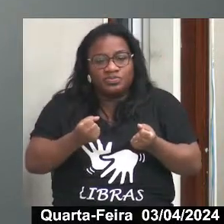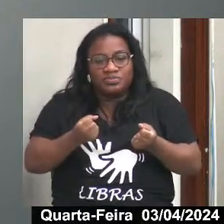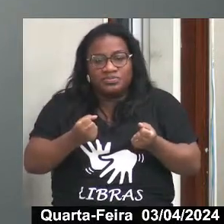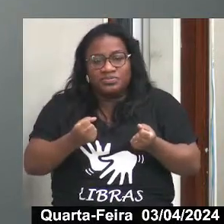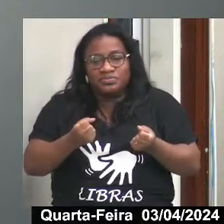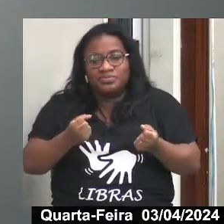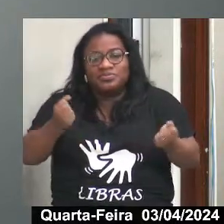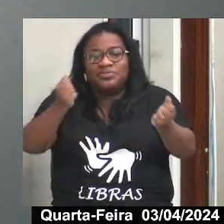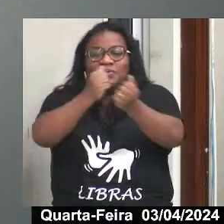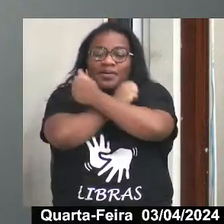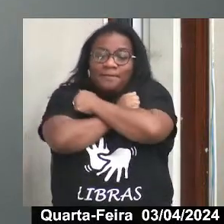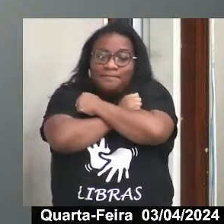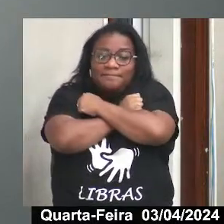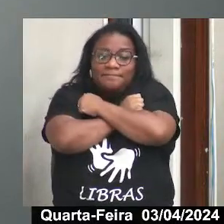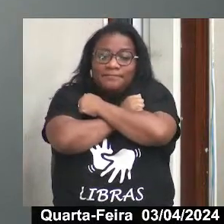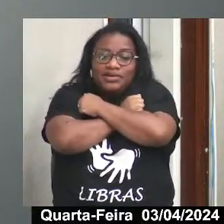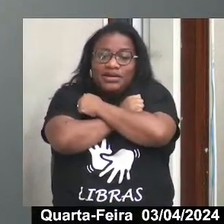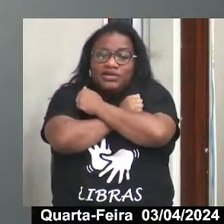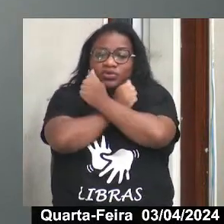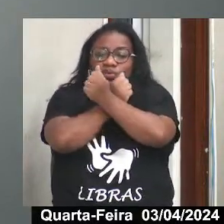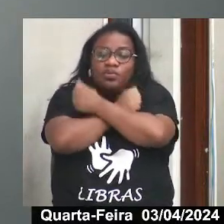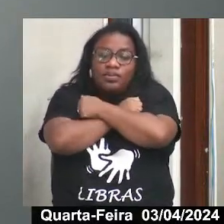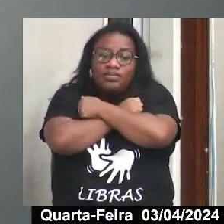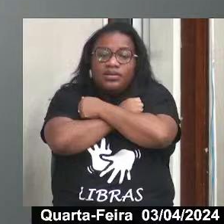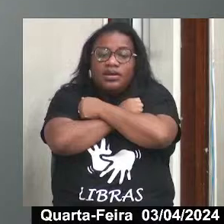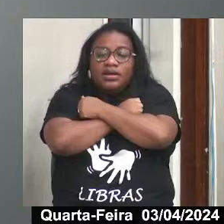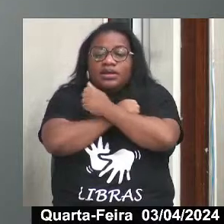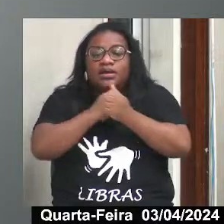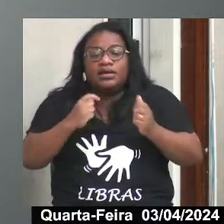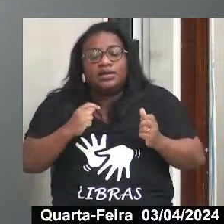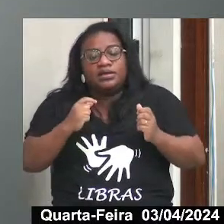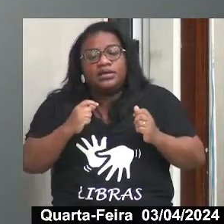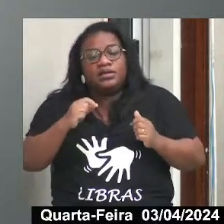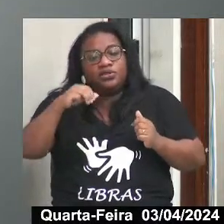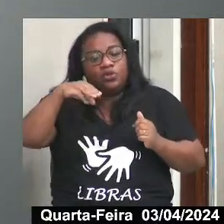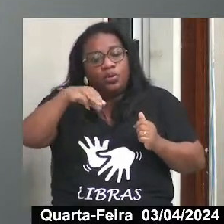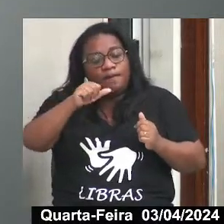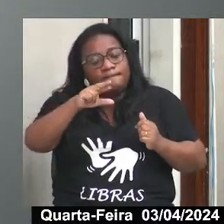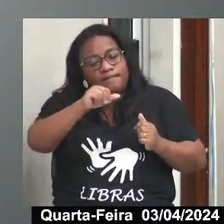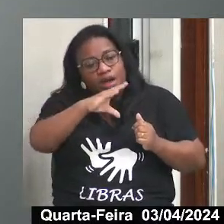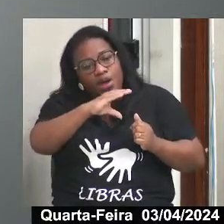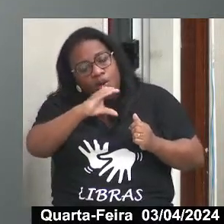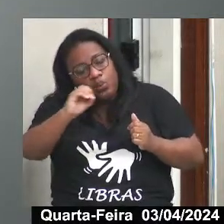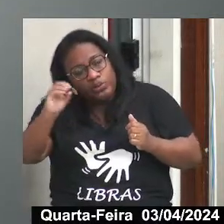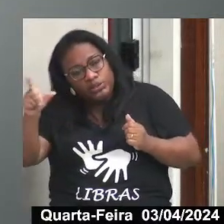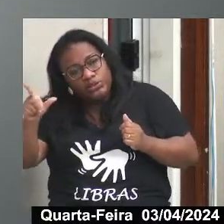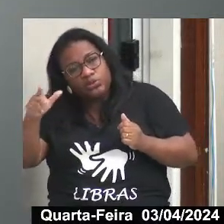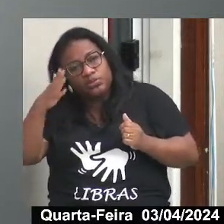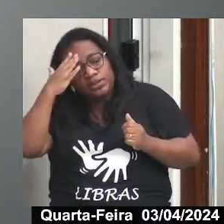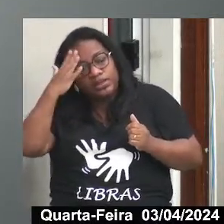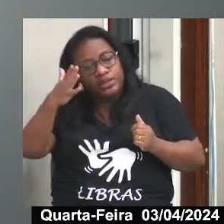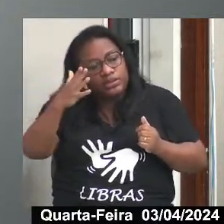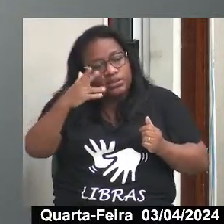programa. Clécius, um abraço e um abraço, viu, Maurício? Obrigado aí pela sua